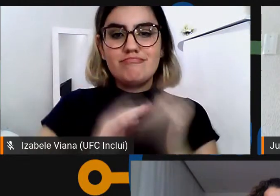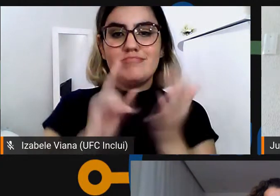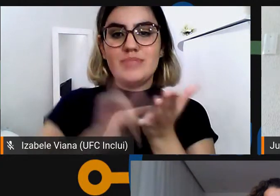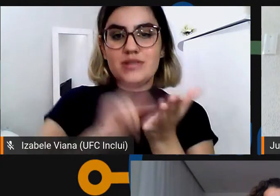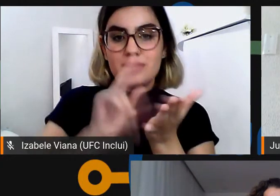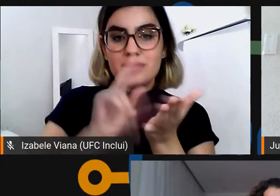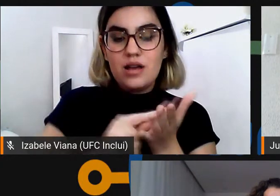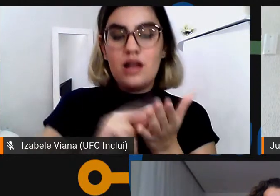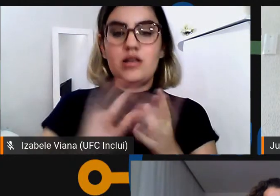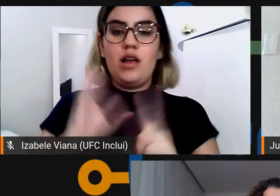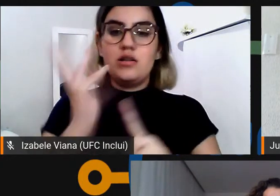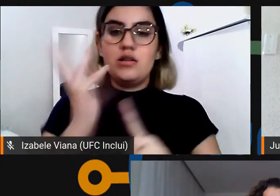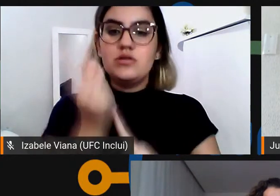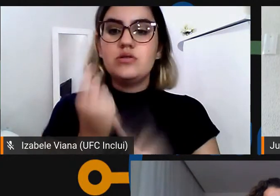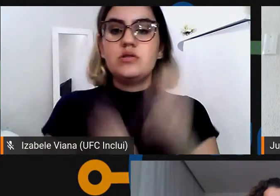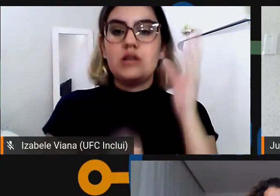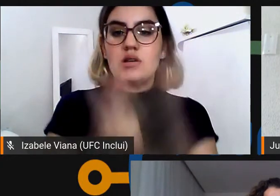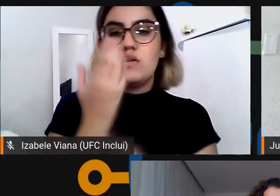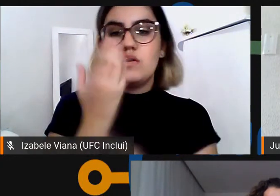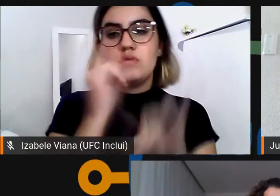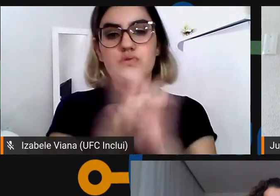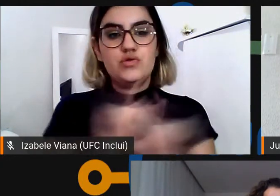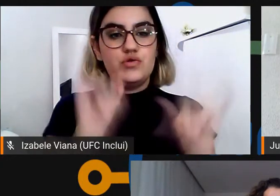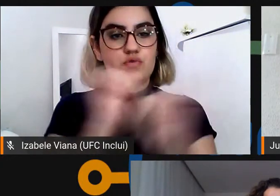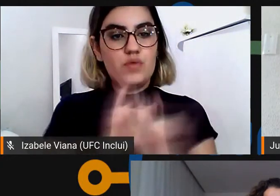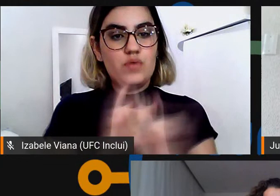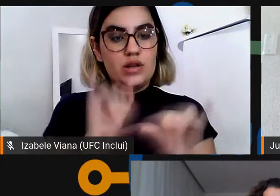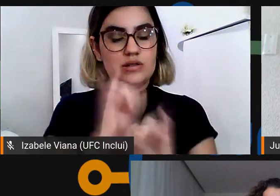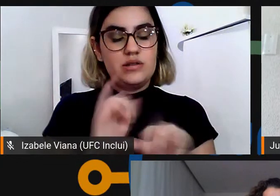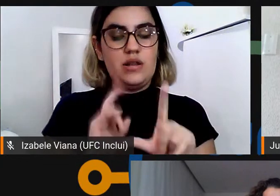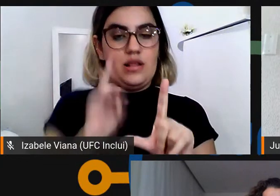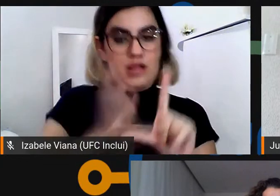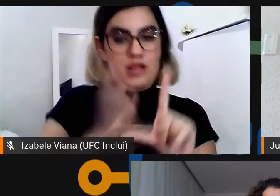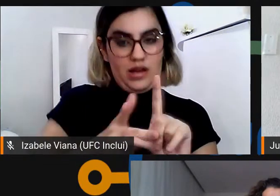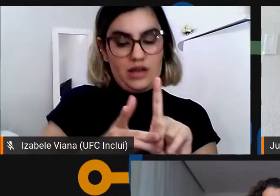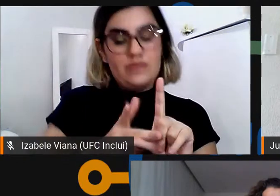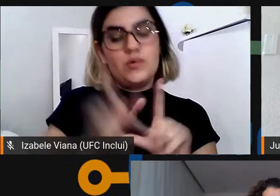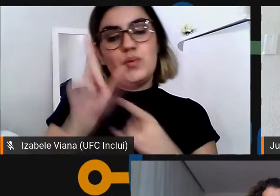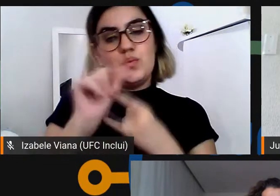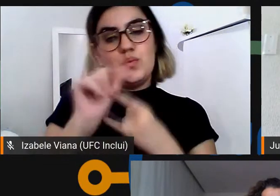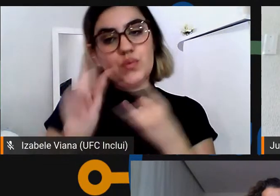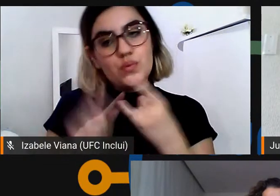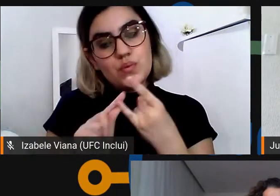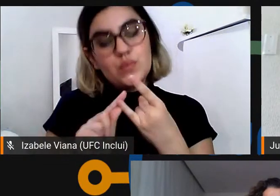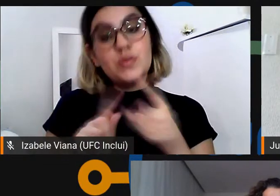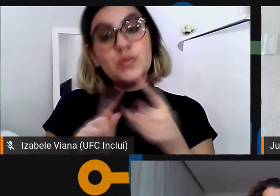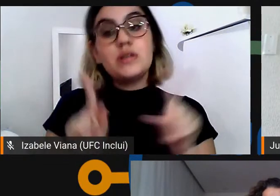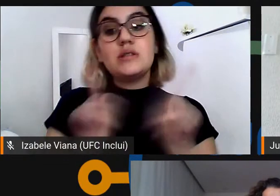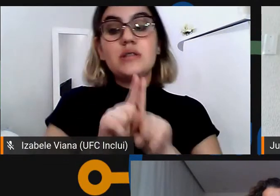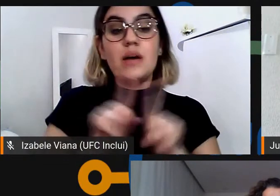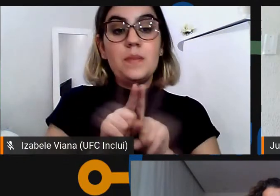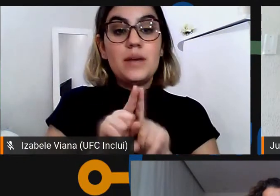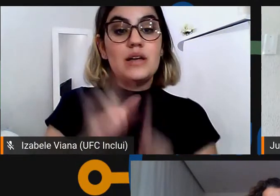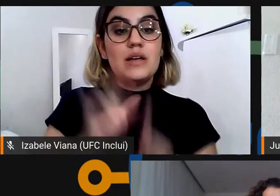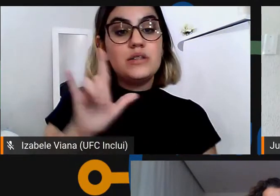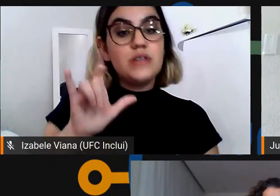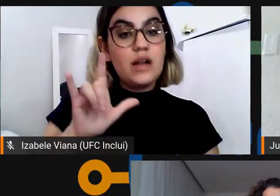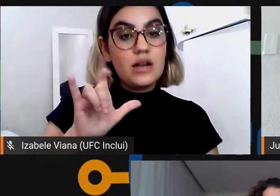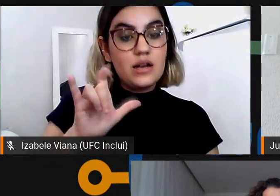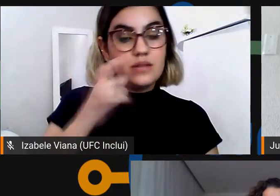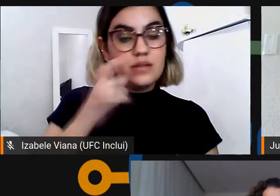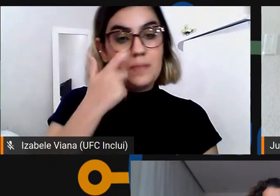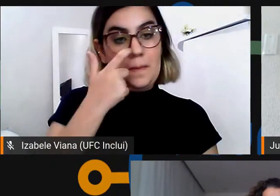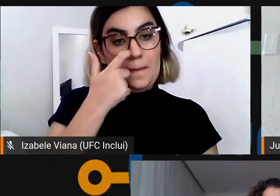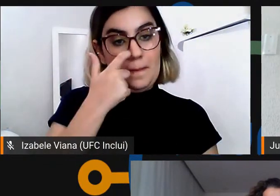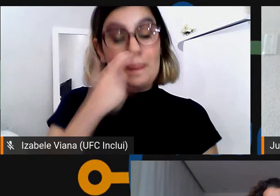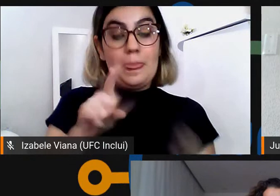de divulgação das lives do canal Puro Saberes, no YouTube, e também no Instagram, e discente